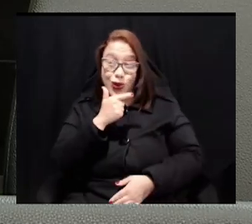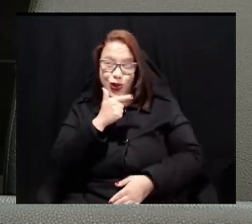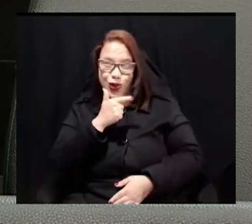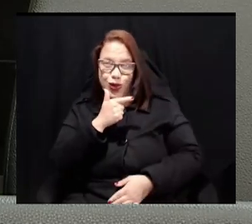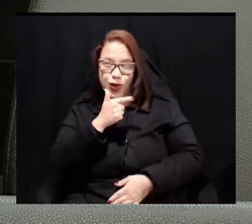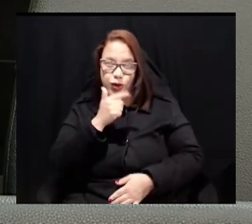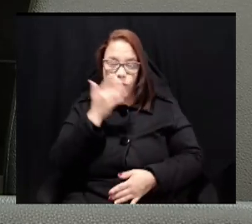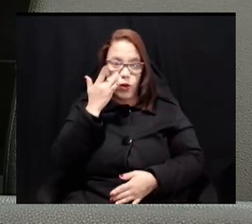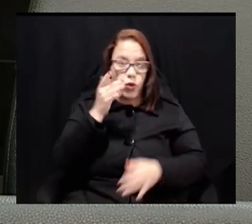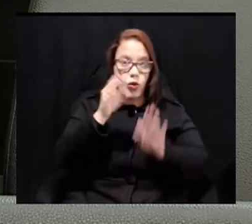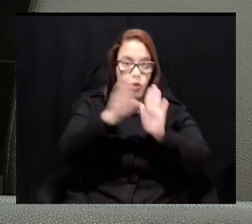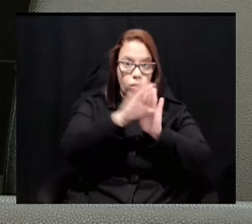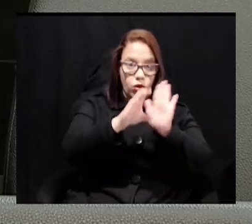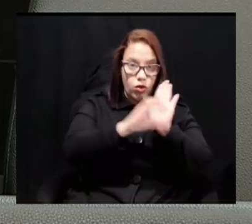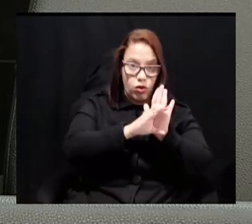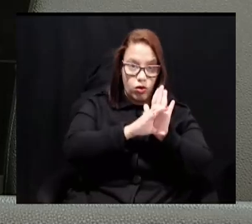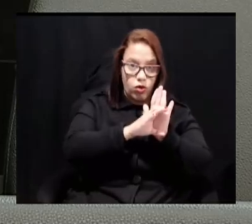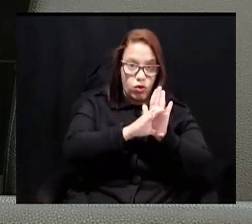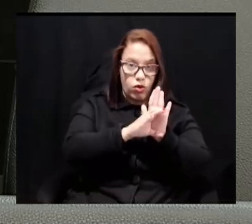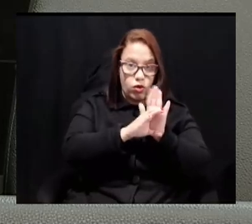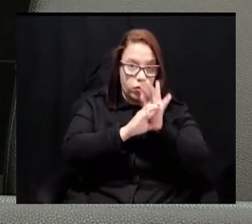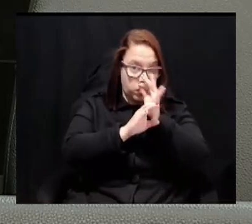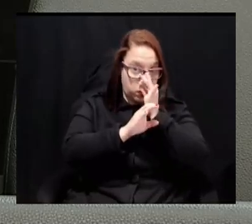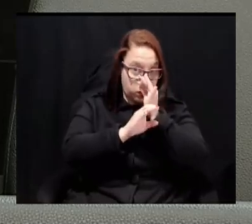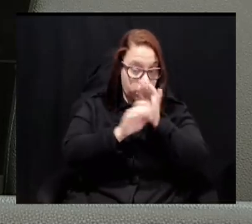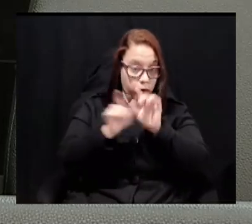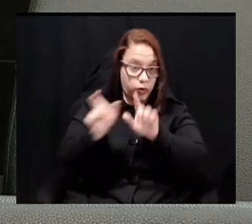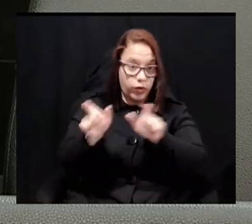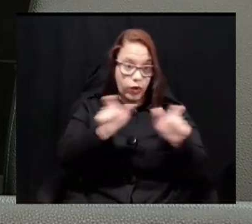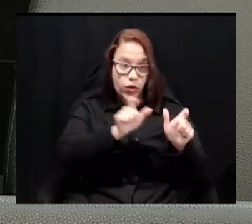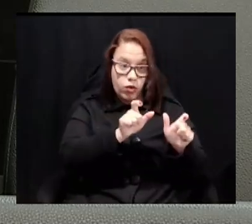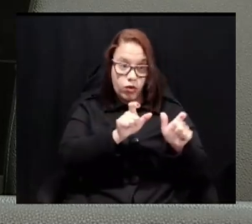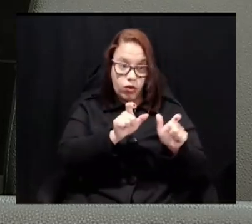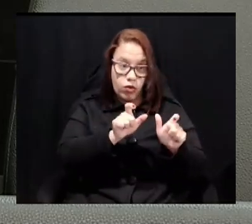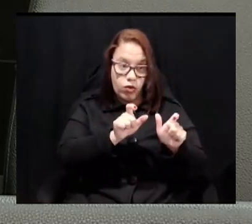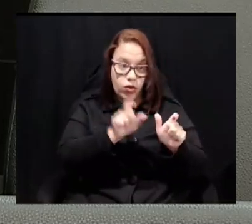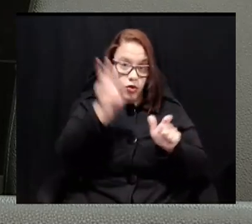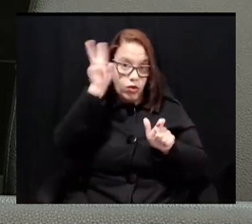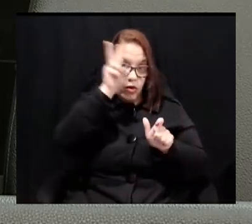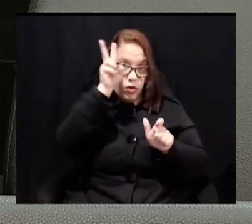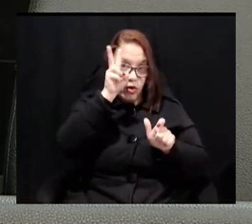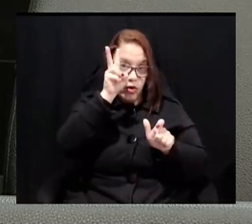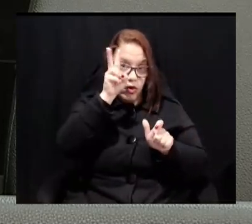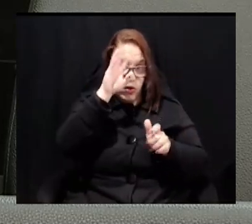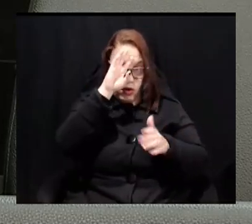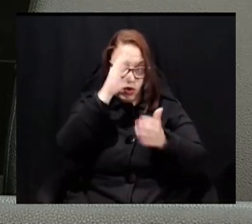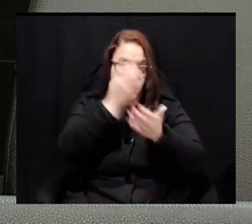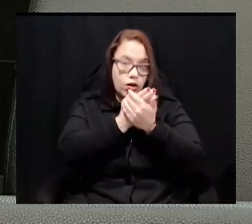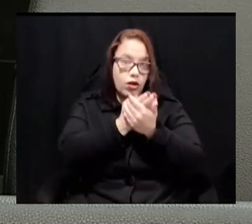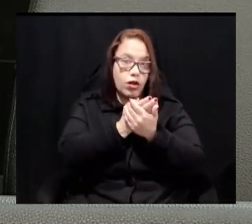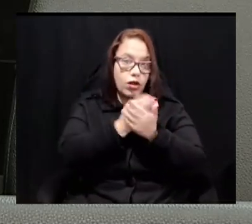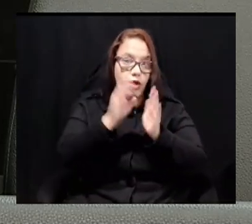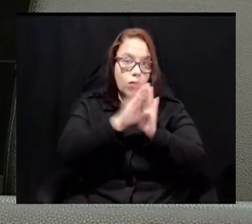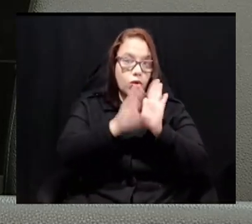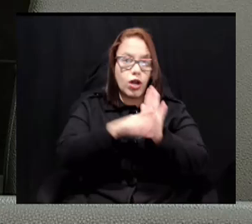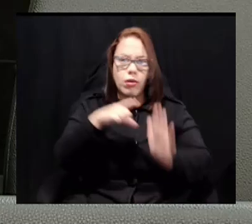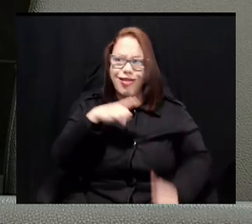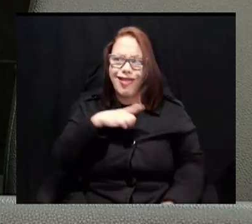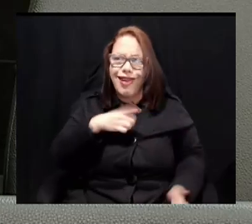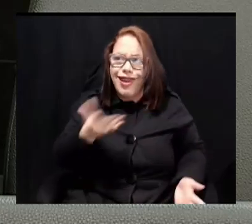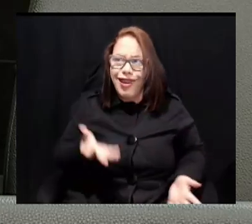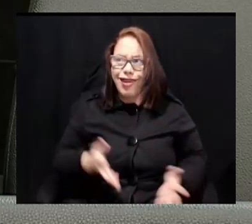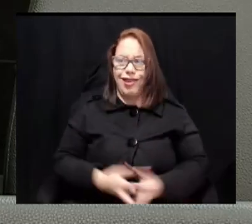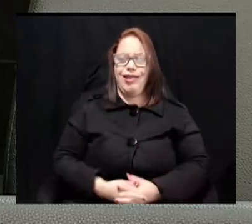programa com um personagem fictício, colocou lá e todo mundo começou a acreditar, será que esse programa existe? Então